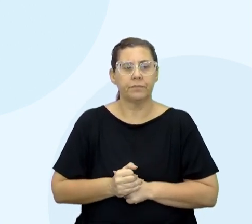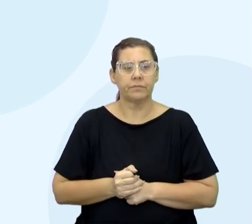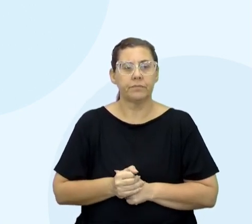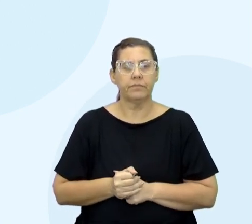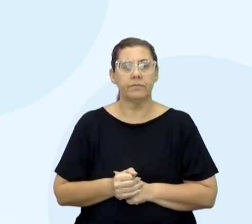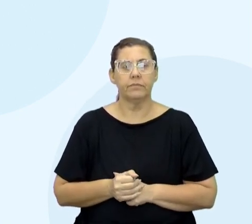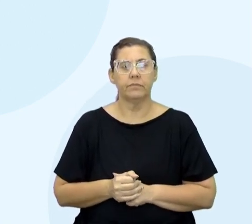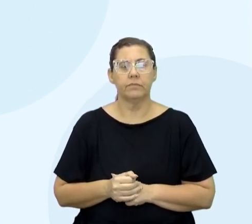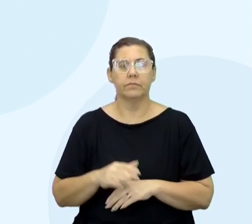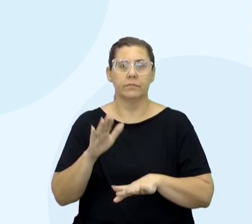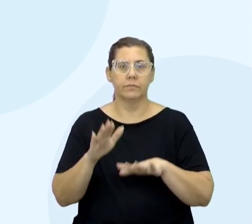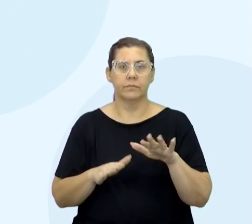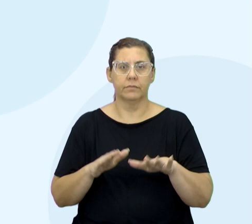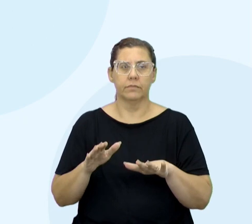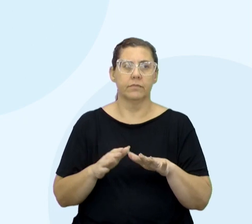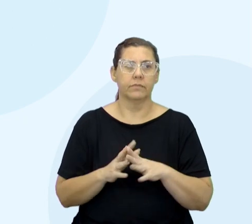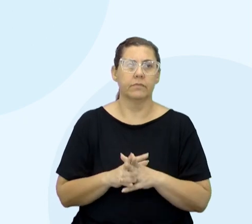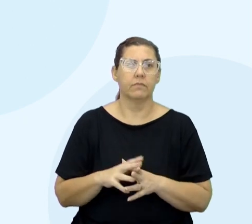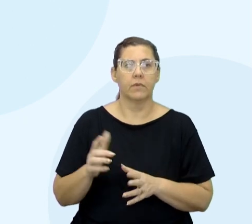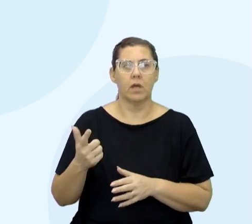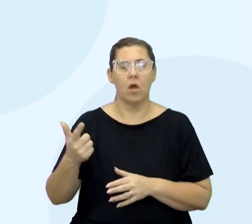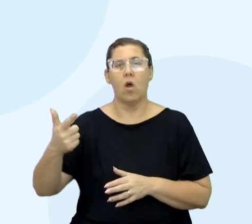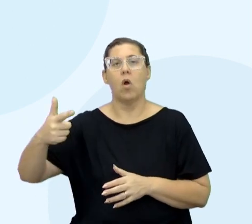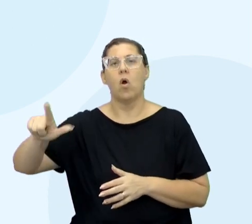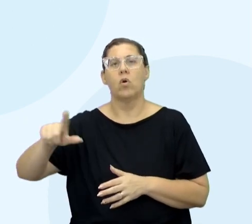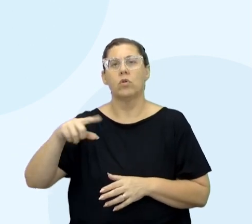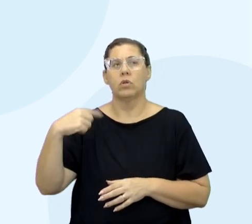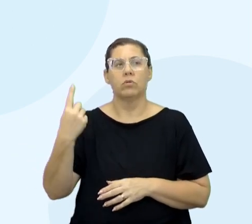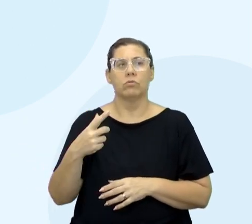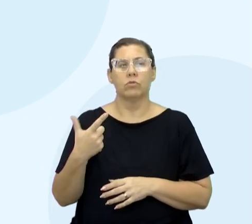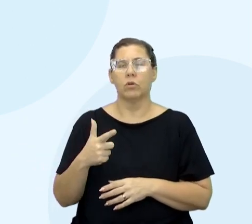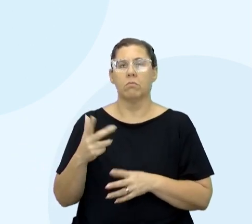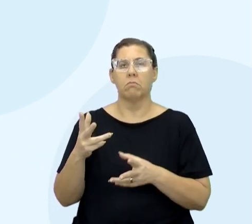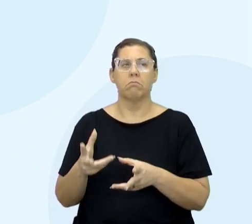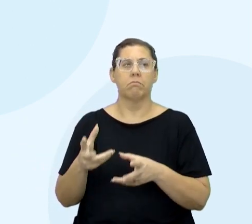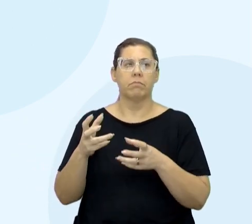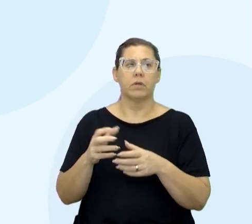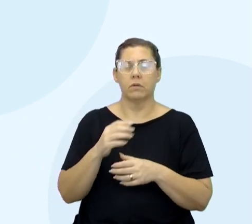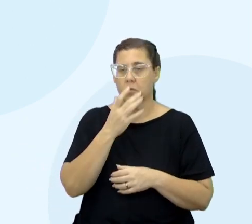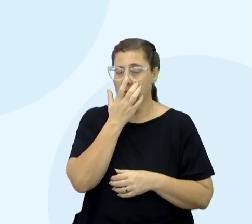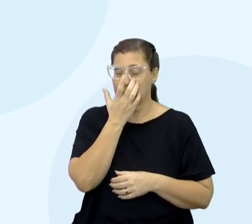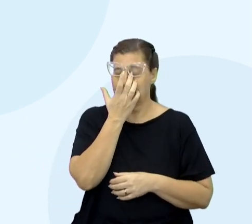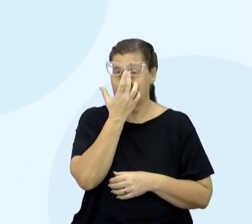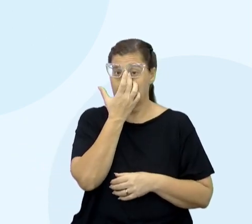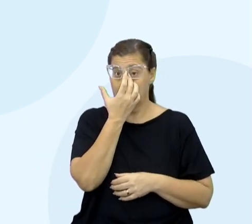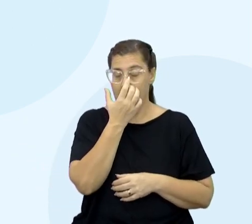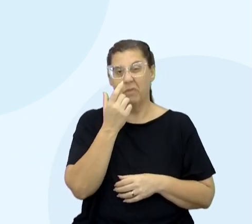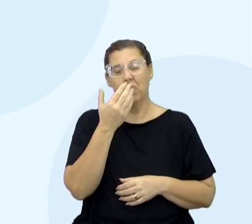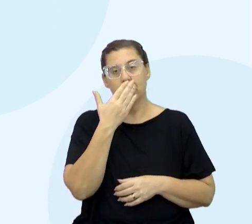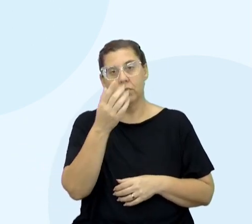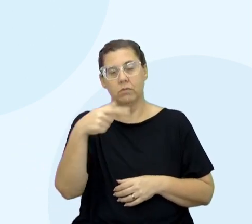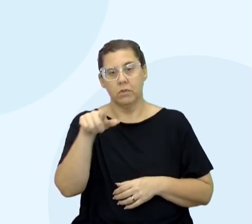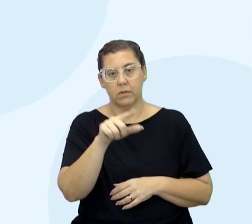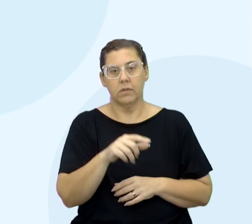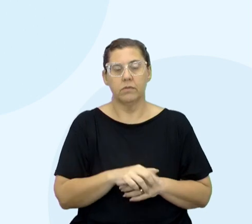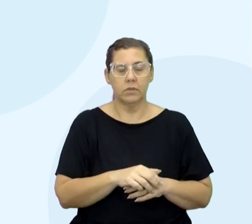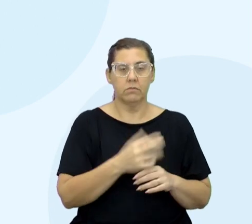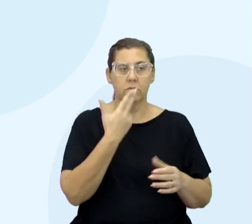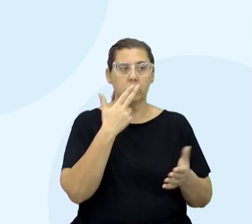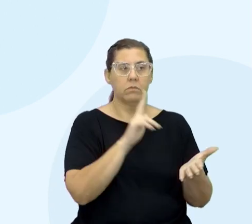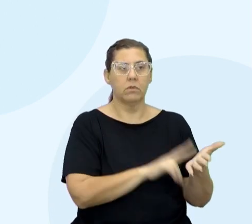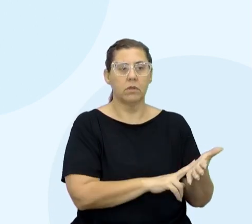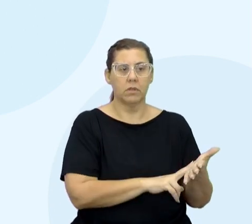o legal é o outro, que a gente nem tinha percebido. Então aí eu pedi para vocês fazerem uma